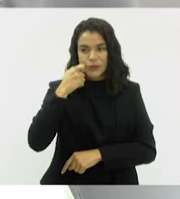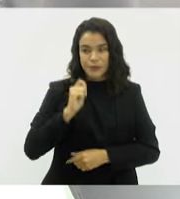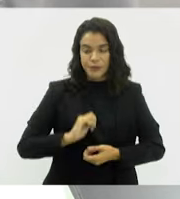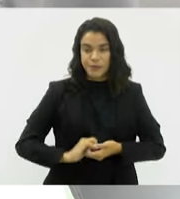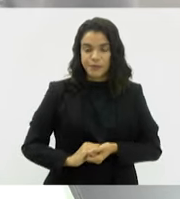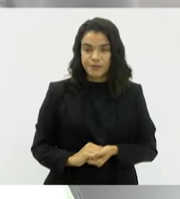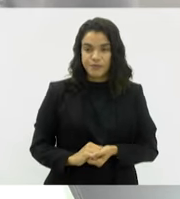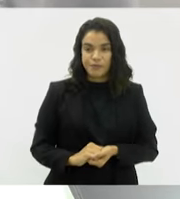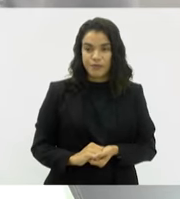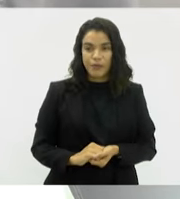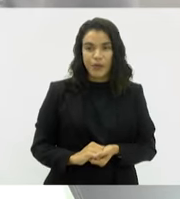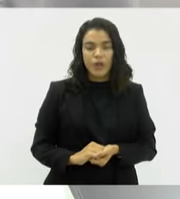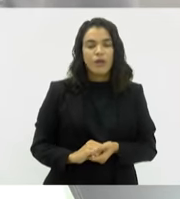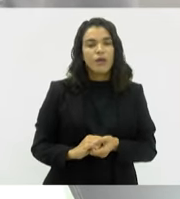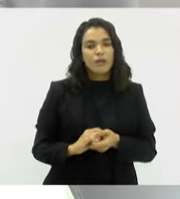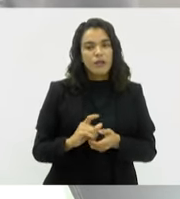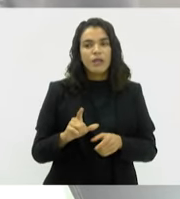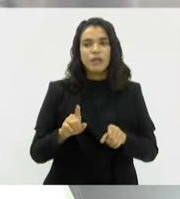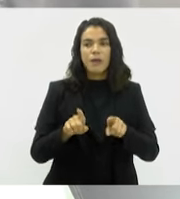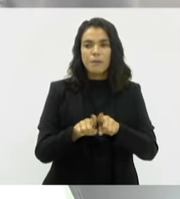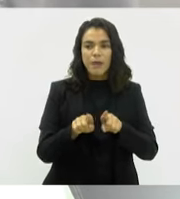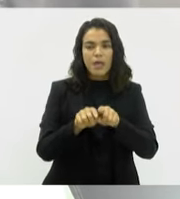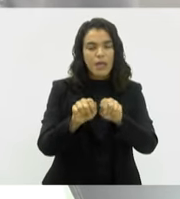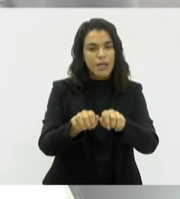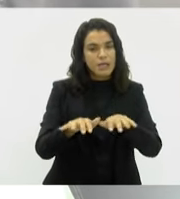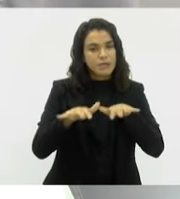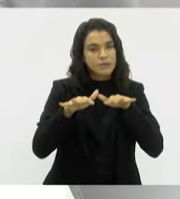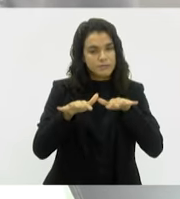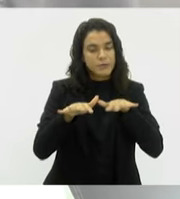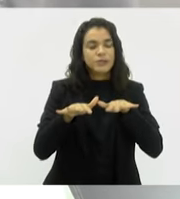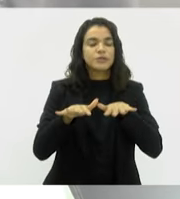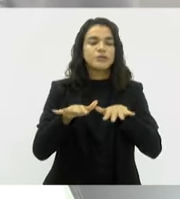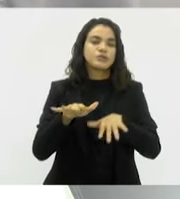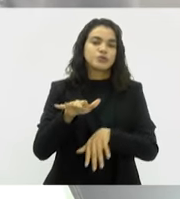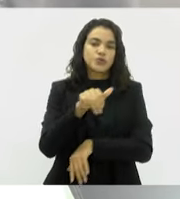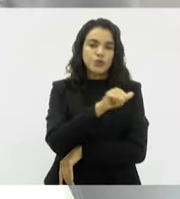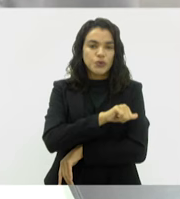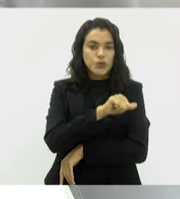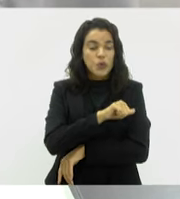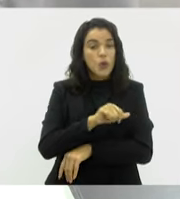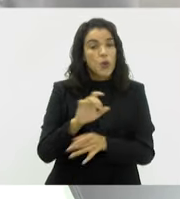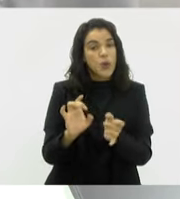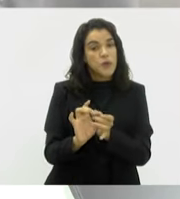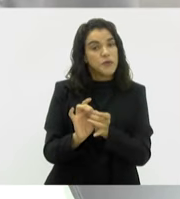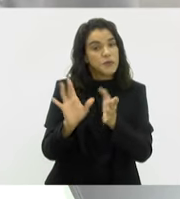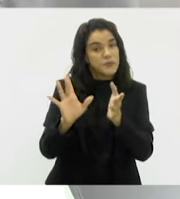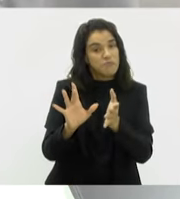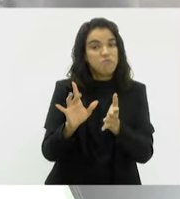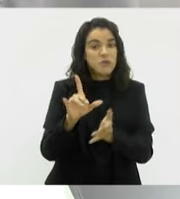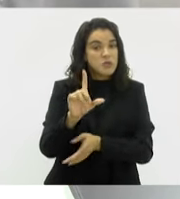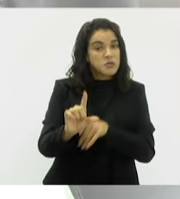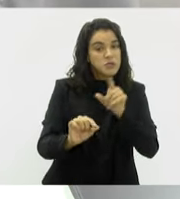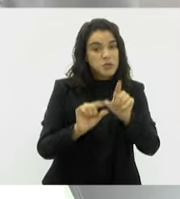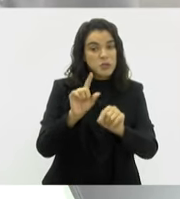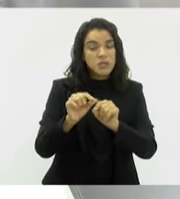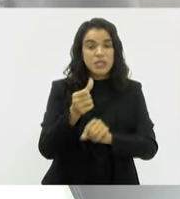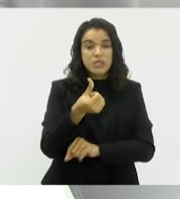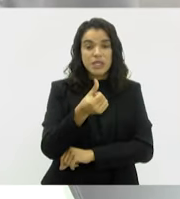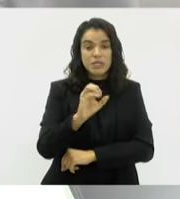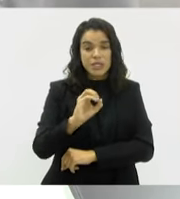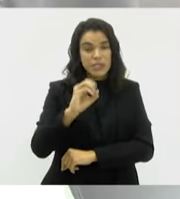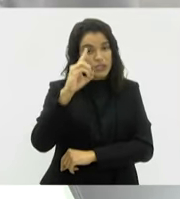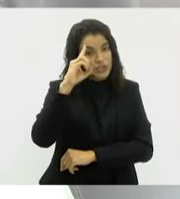Eu botei à disposição lá a Assembleia Legislativa do Rio para a gente sediar o segundo encontro. Então, é bem provável que 60 dias depois